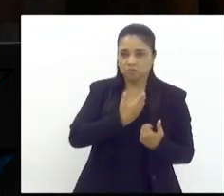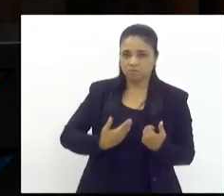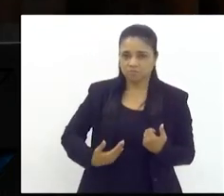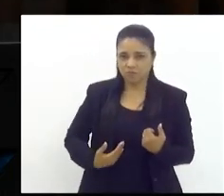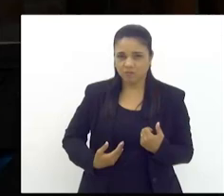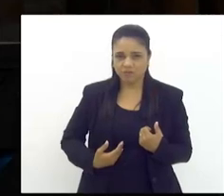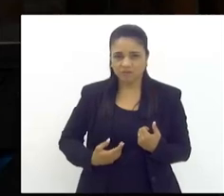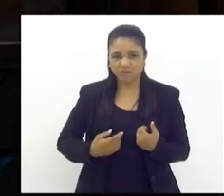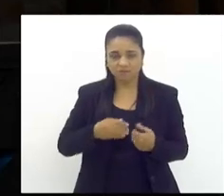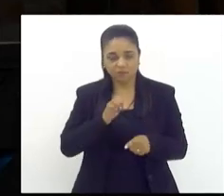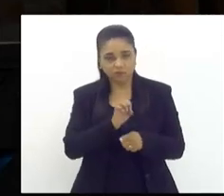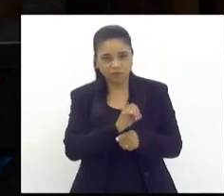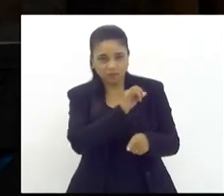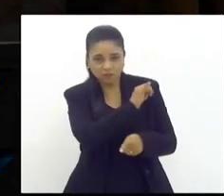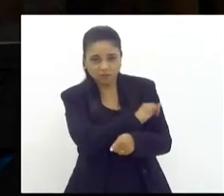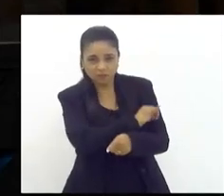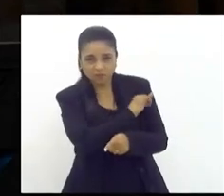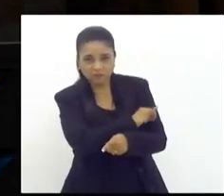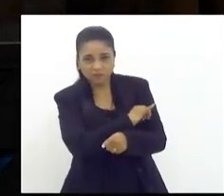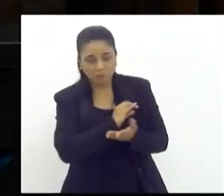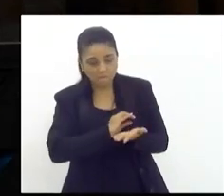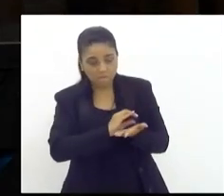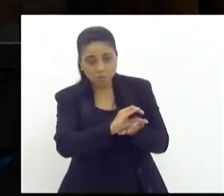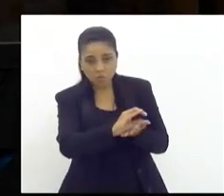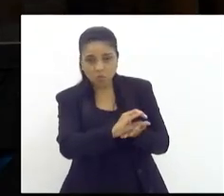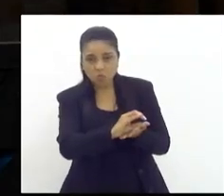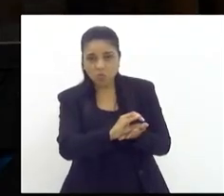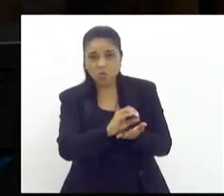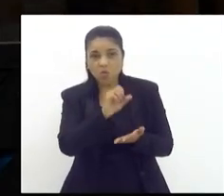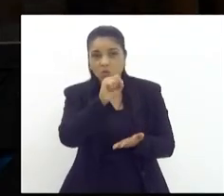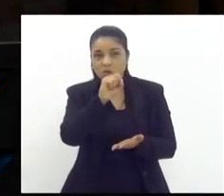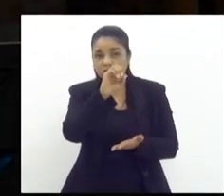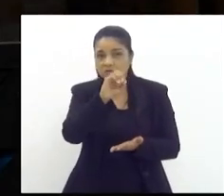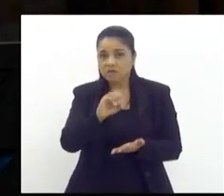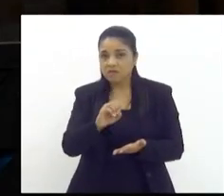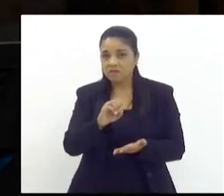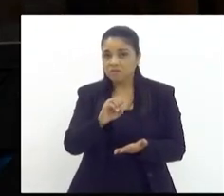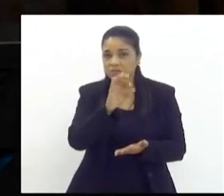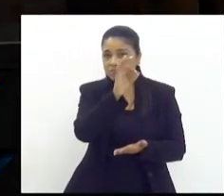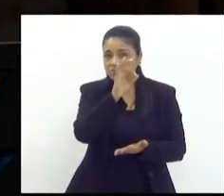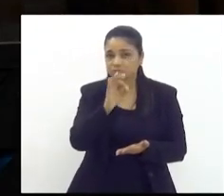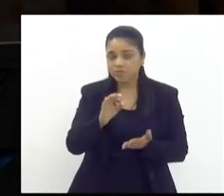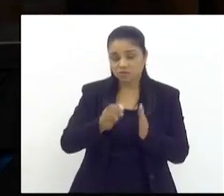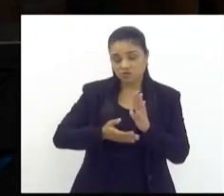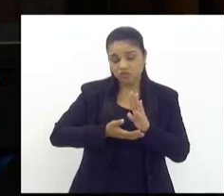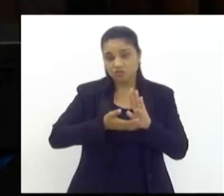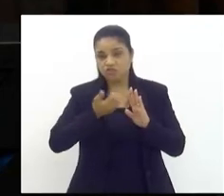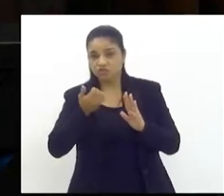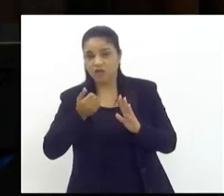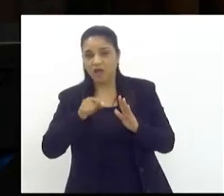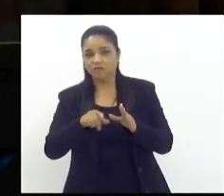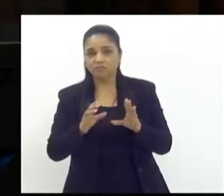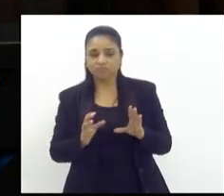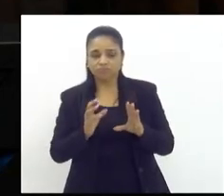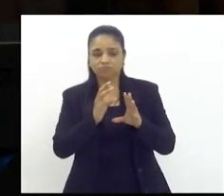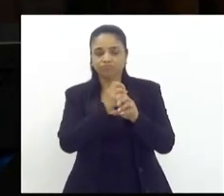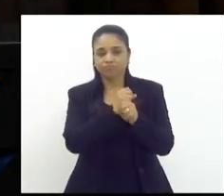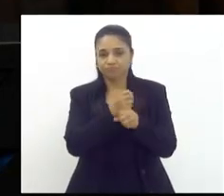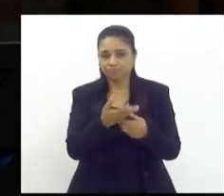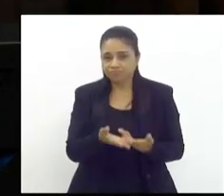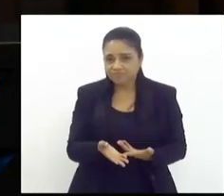foram quase foram cerca de 80% de recursos retirados no último orçamento